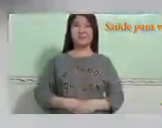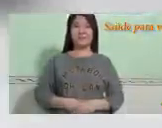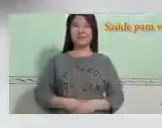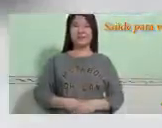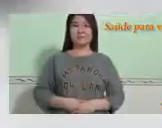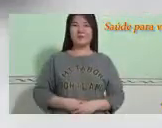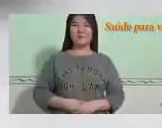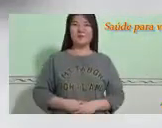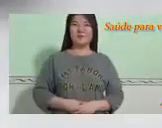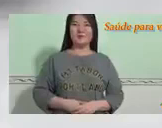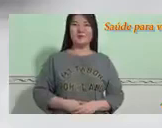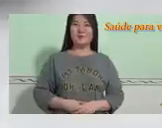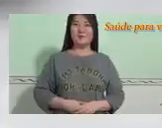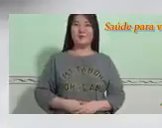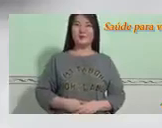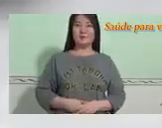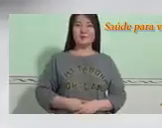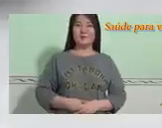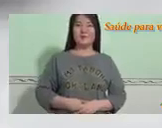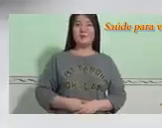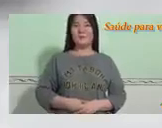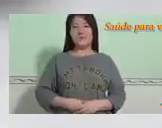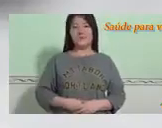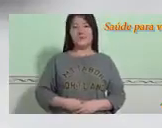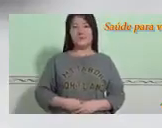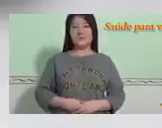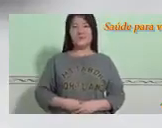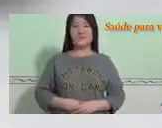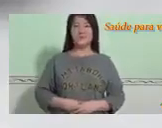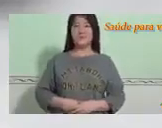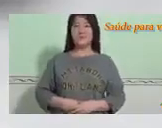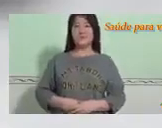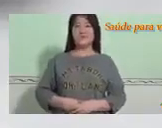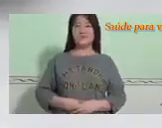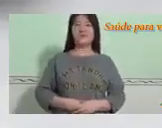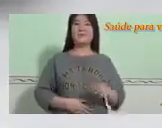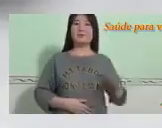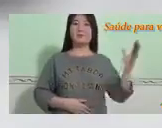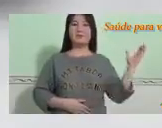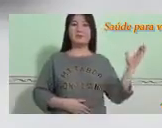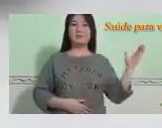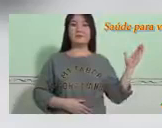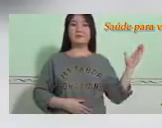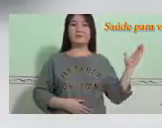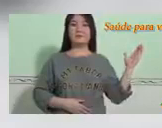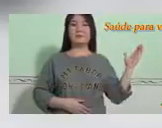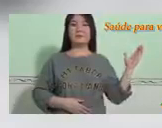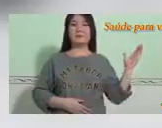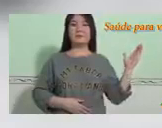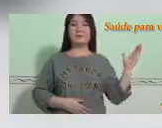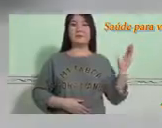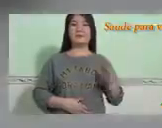ao médico a realizar o procedimento vírgula que ué deu r a nt rs5 é 30 minutos dependendo da extensão